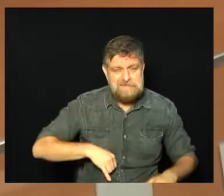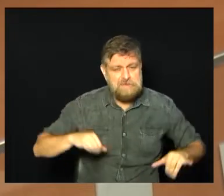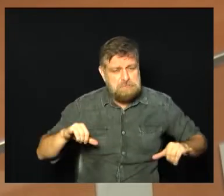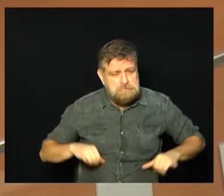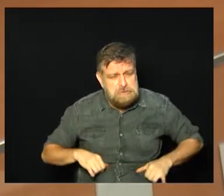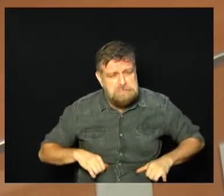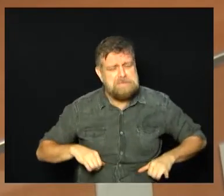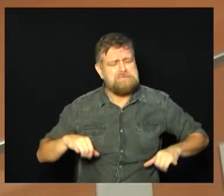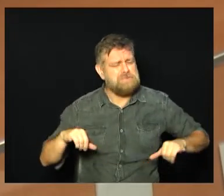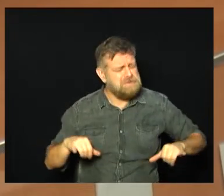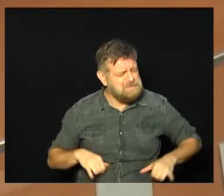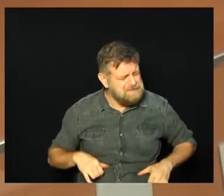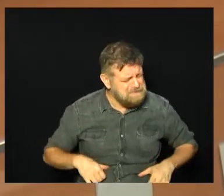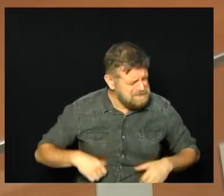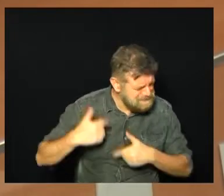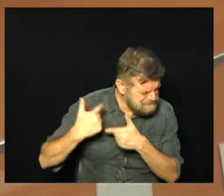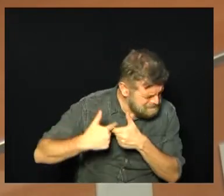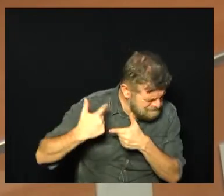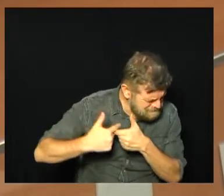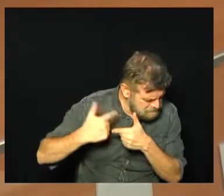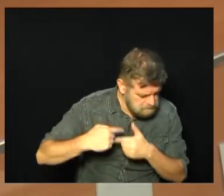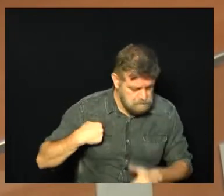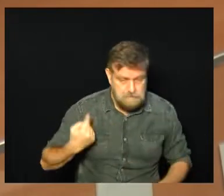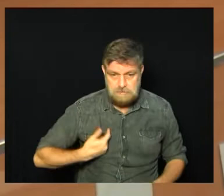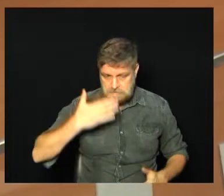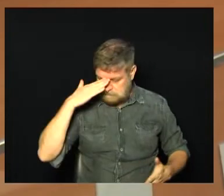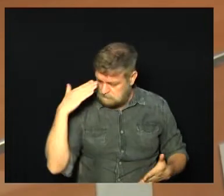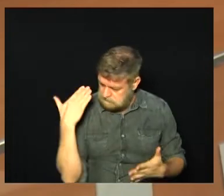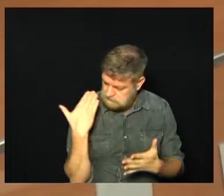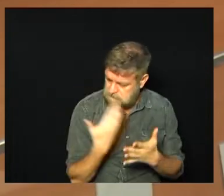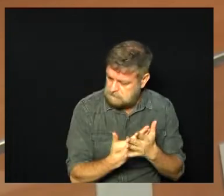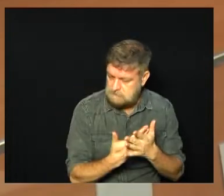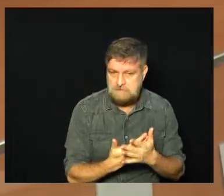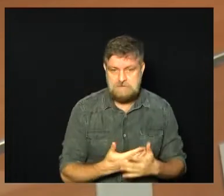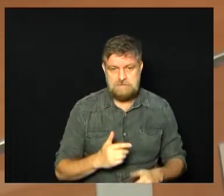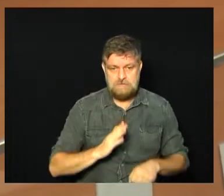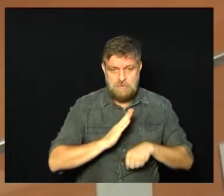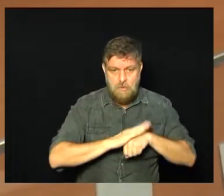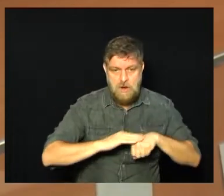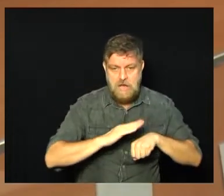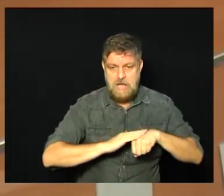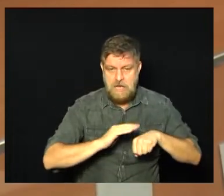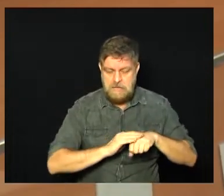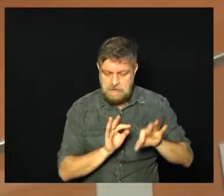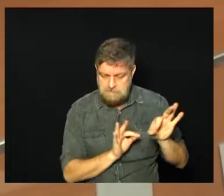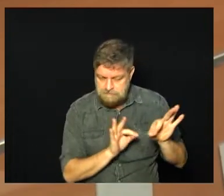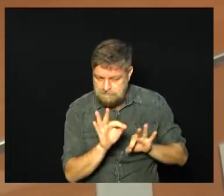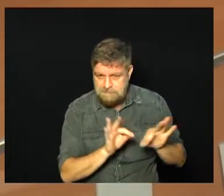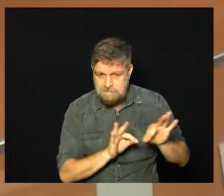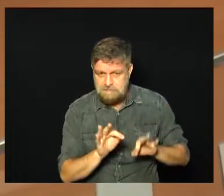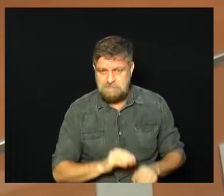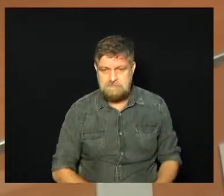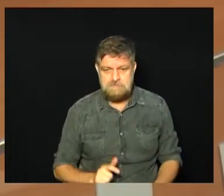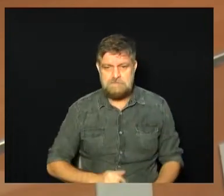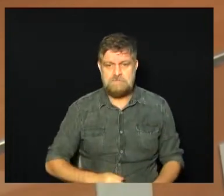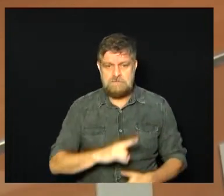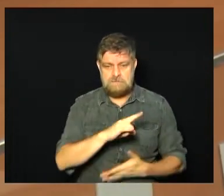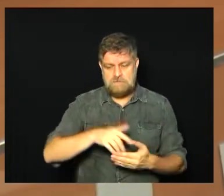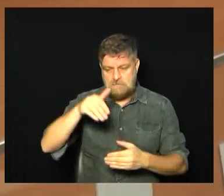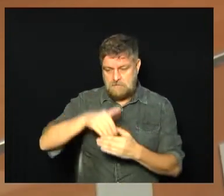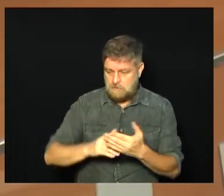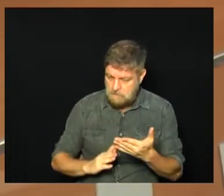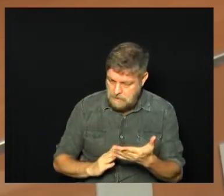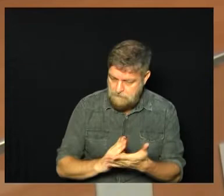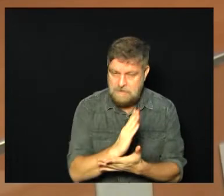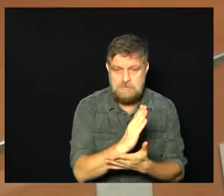esse Parklet. Quem acreditou, que fez com carinho, com o projeto aprovado,